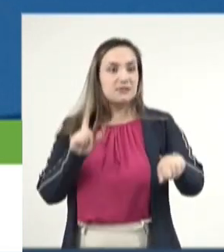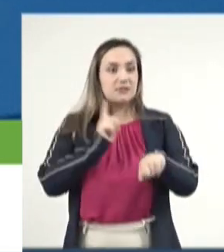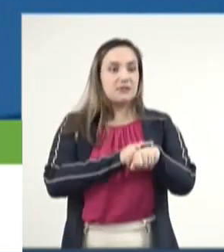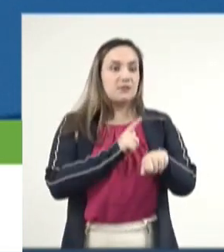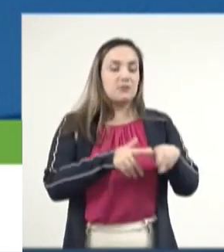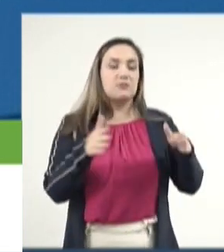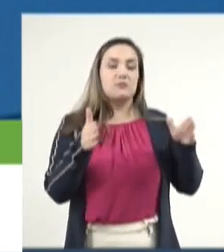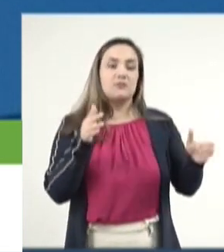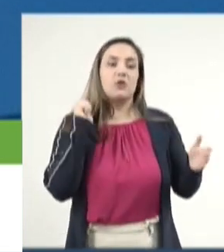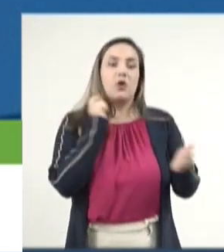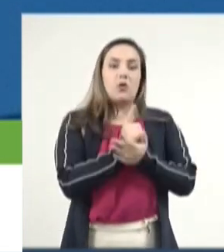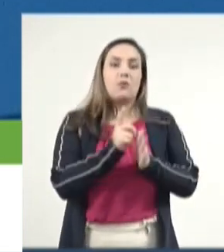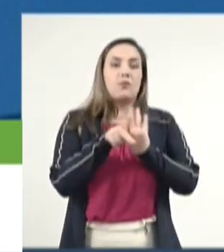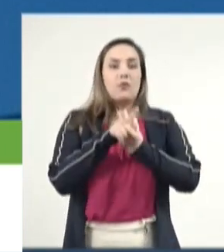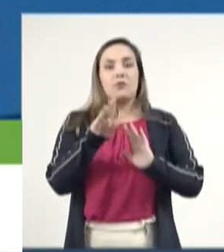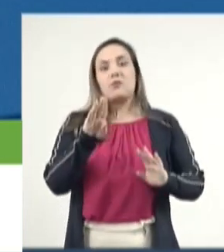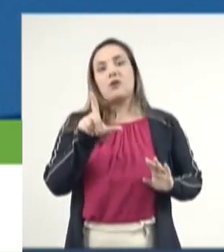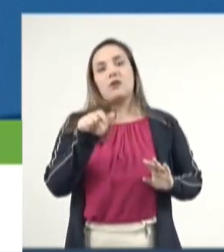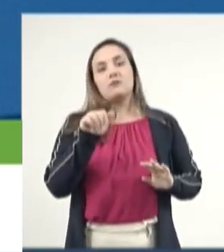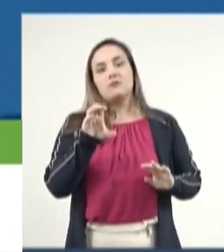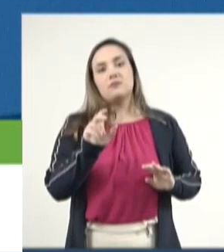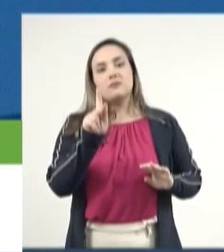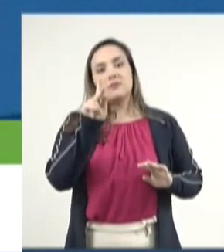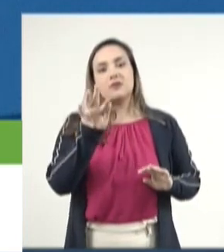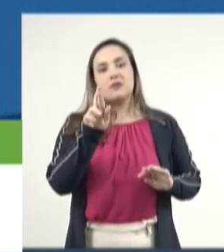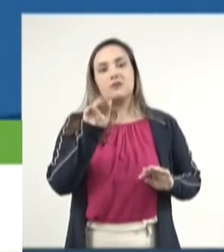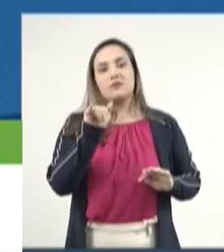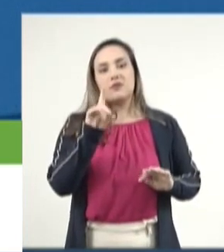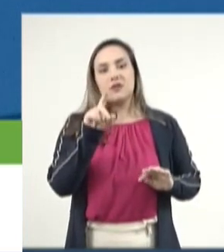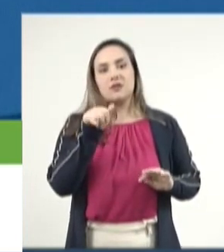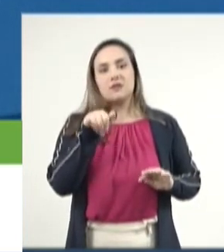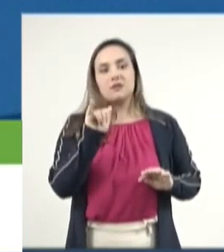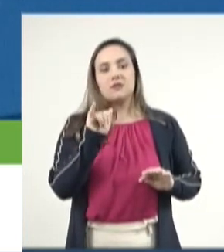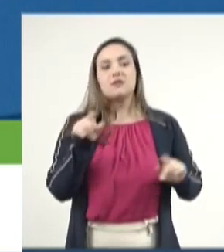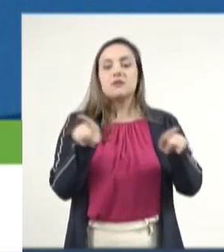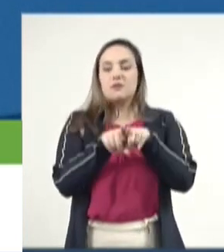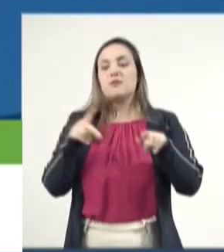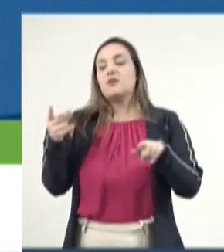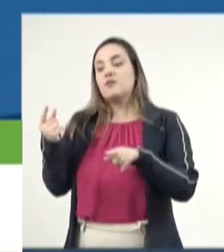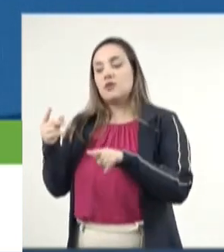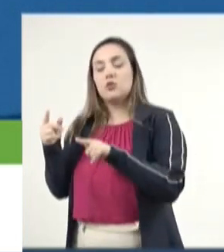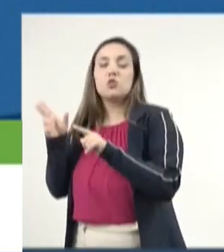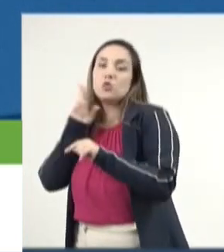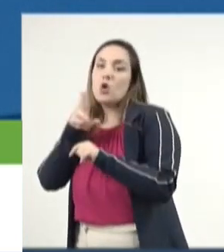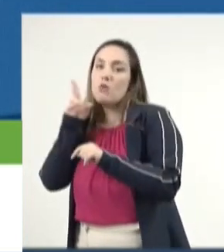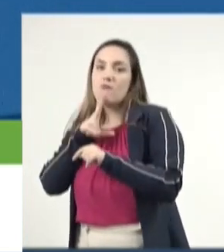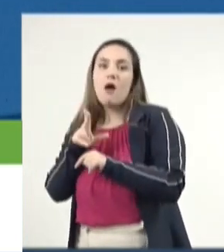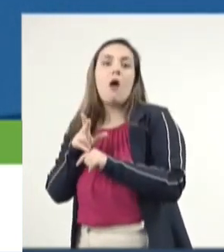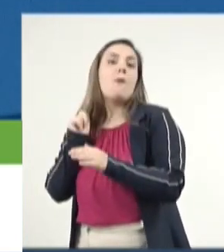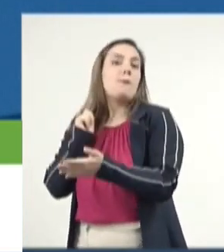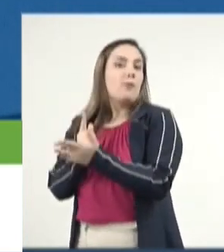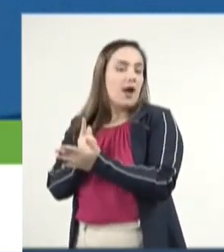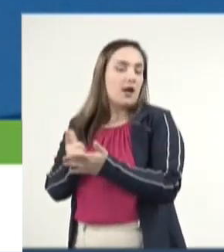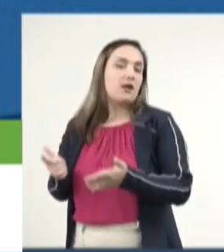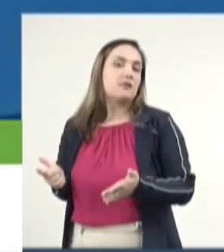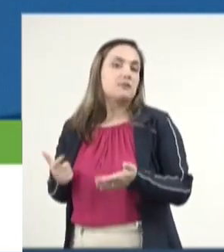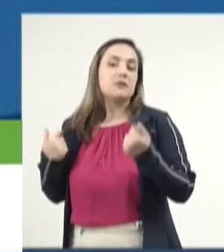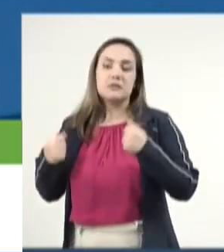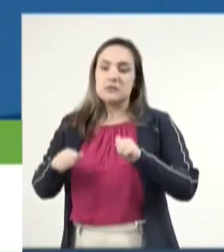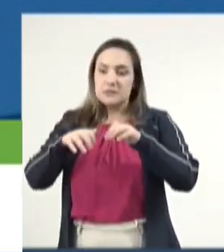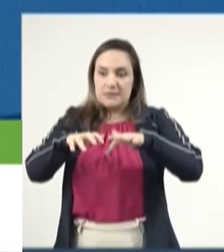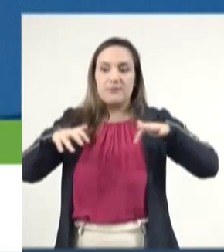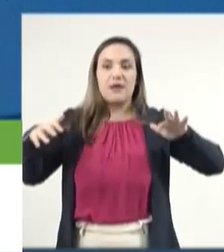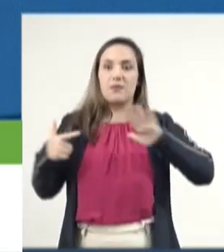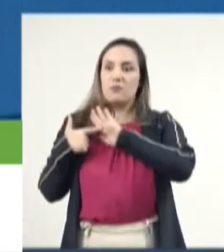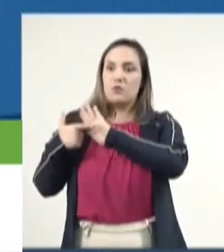de compras no estilo Black Friday e os preços tradicionalmente praticados pelos estabelecimentos comerciais devem